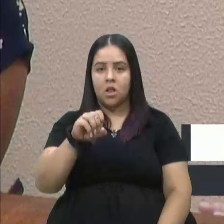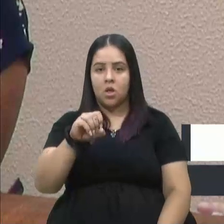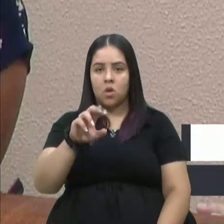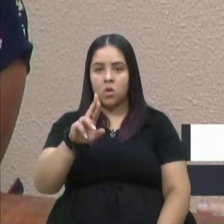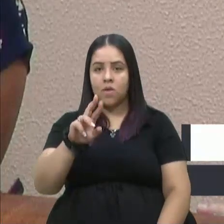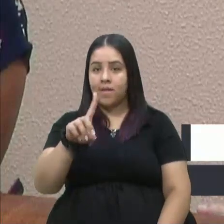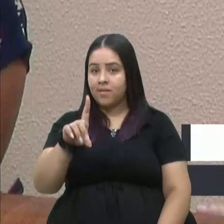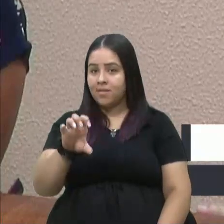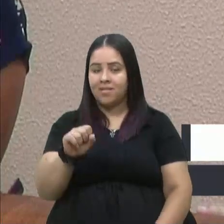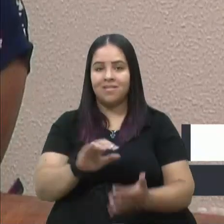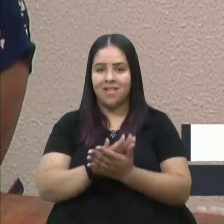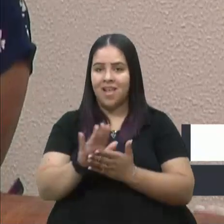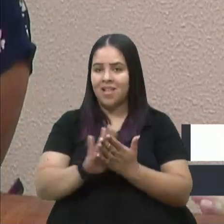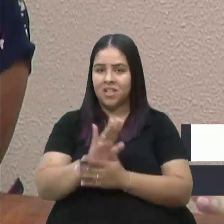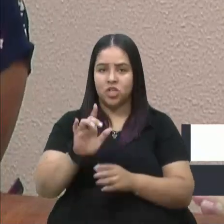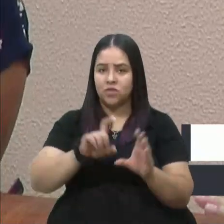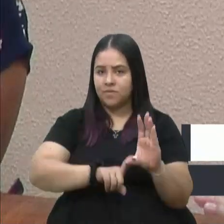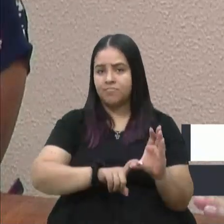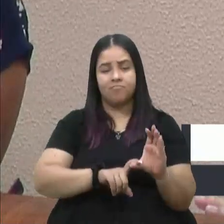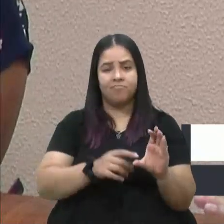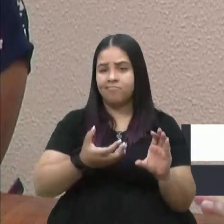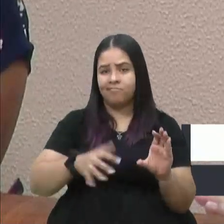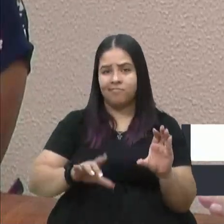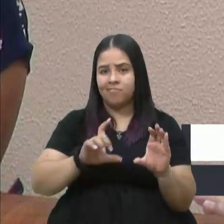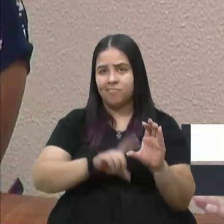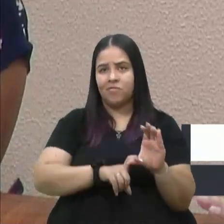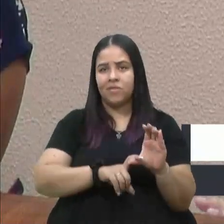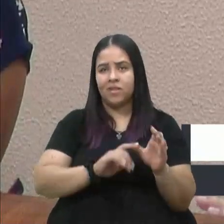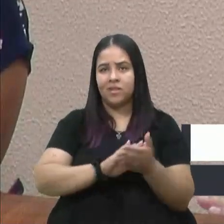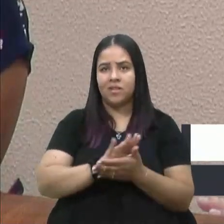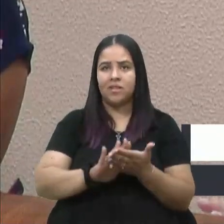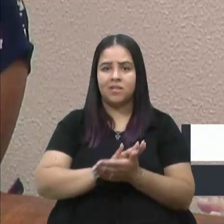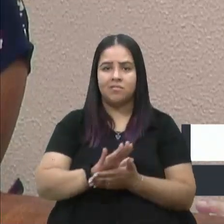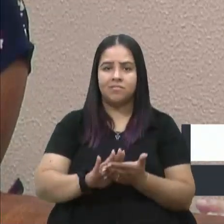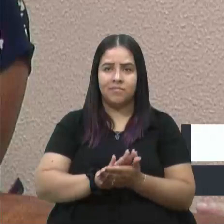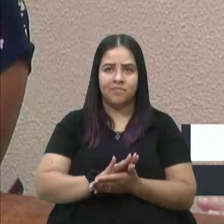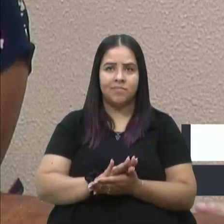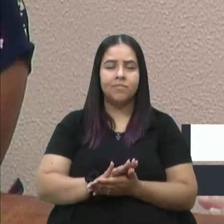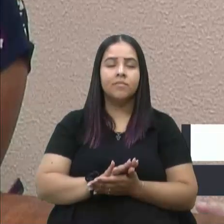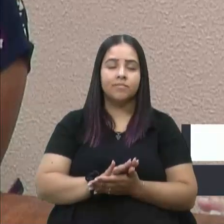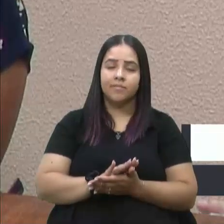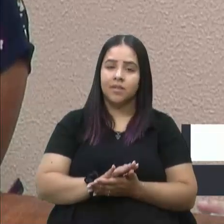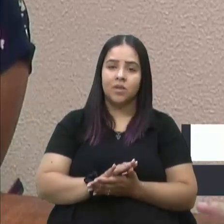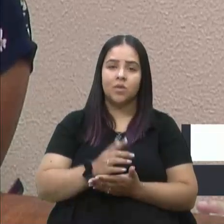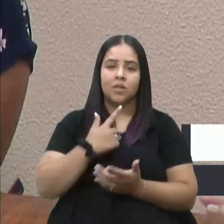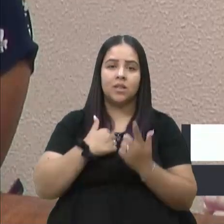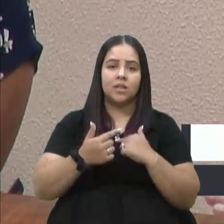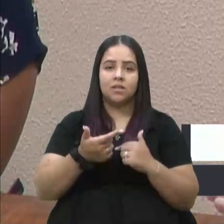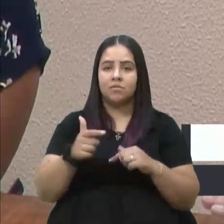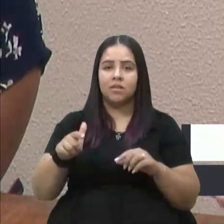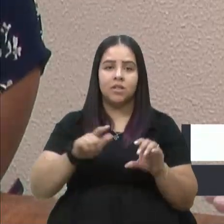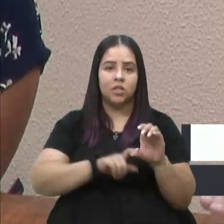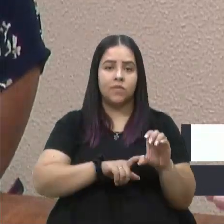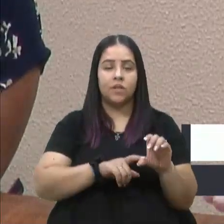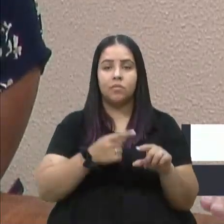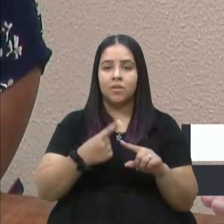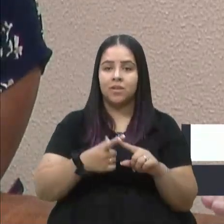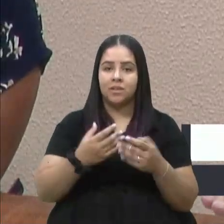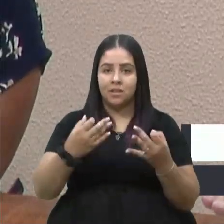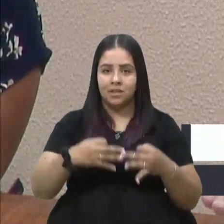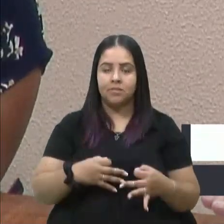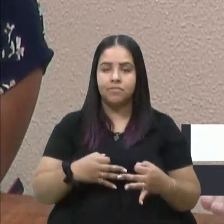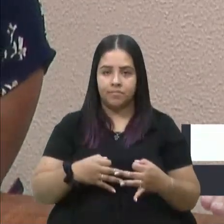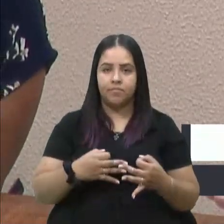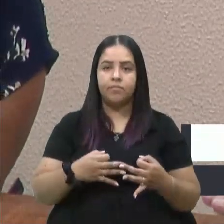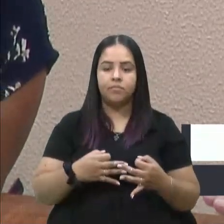dívida nenhuma. Era isso que eu gostaria que não tivesse, era dívida nenhuma. Que aí eu tenho certeza